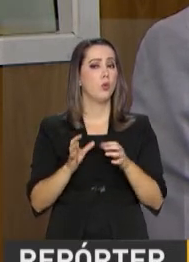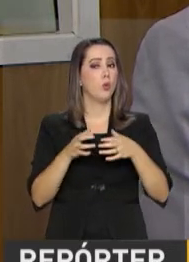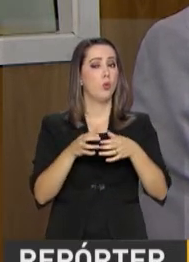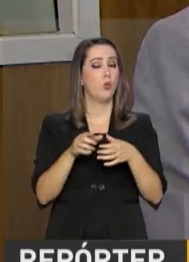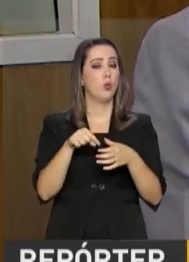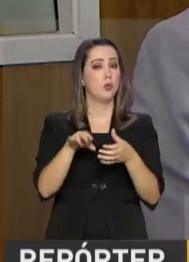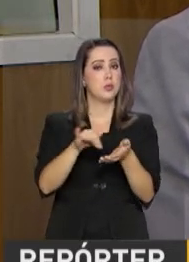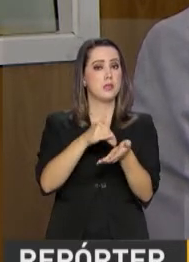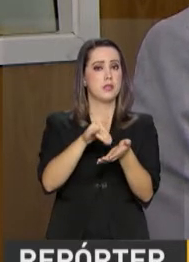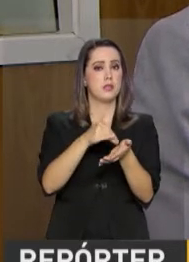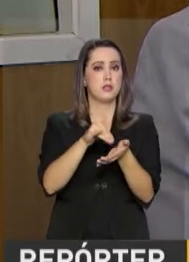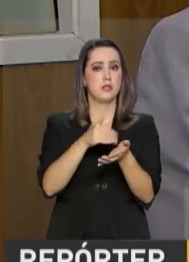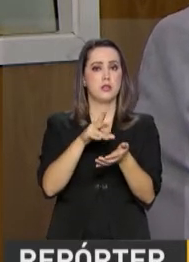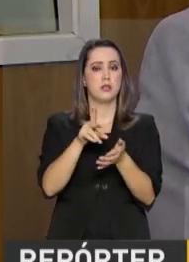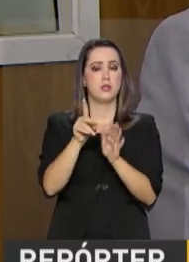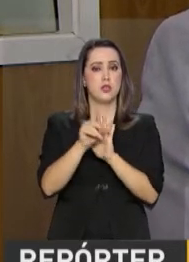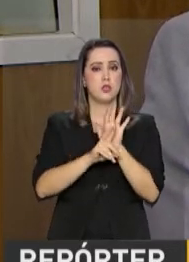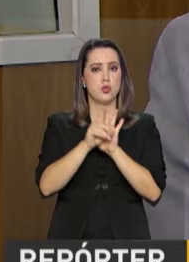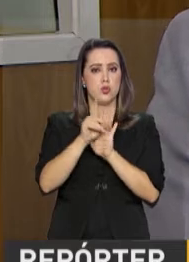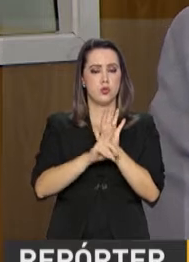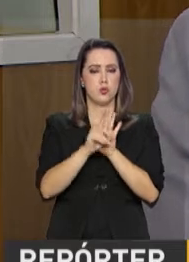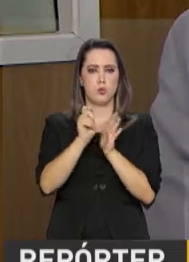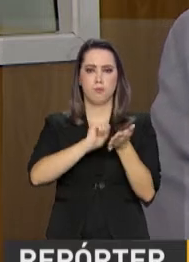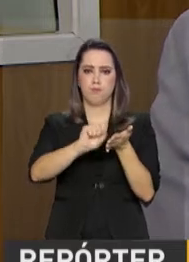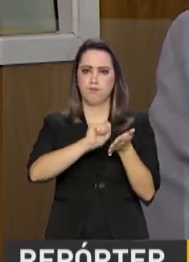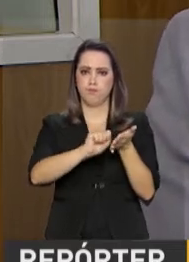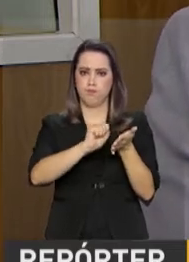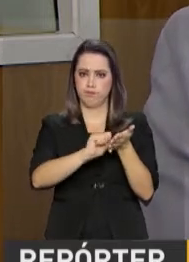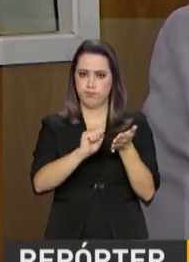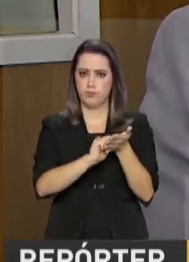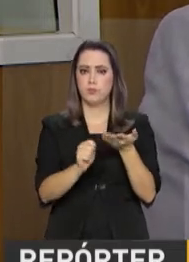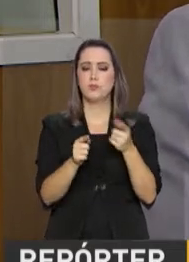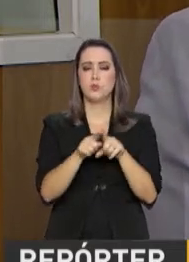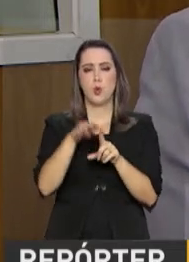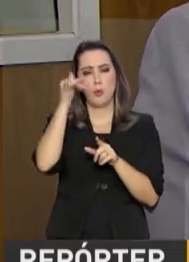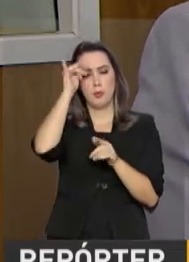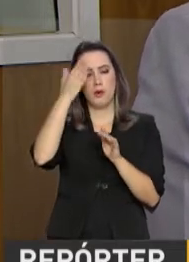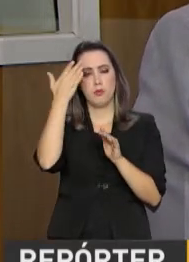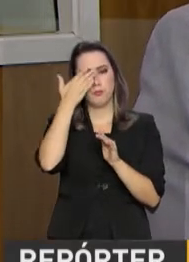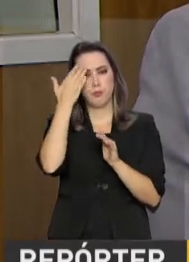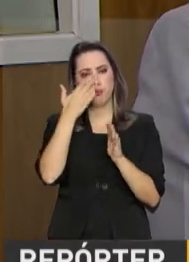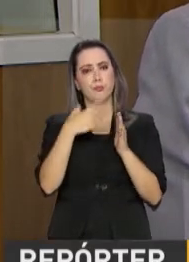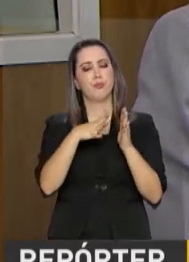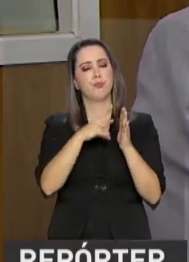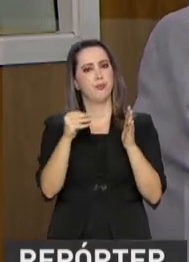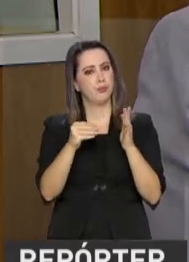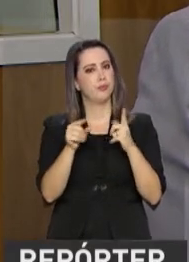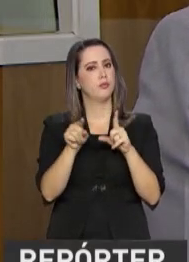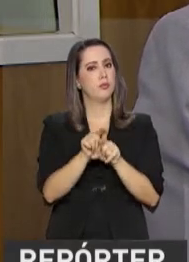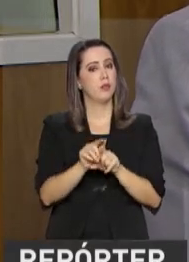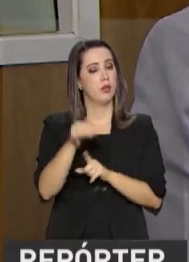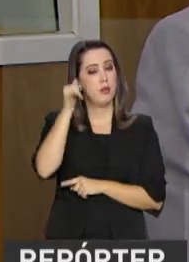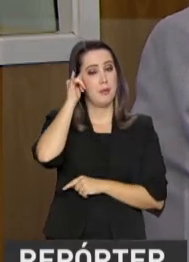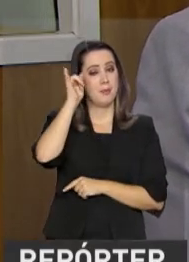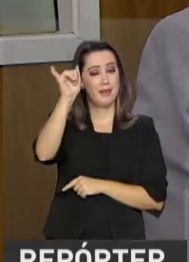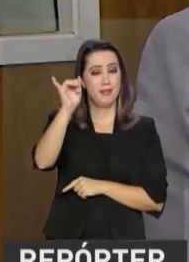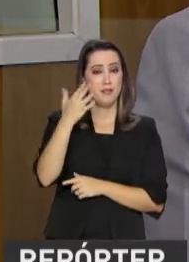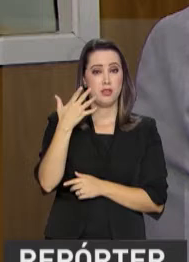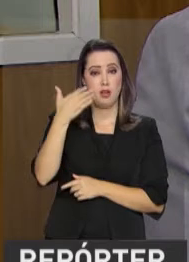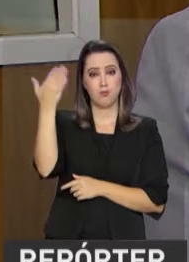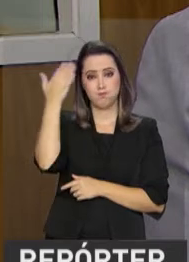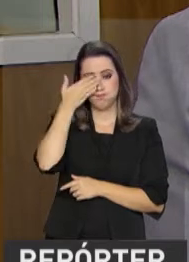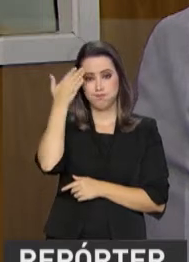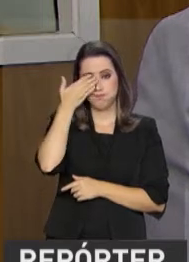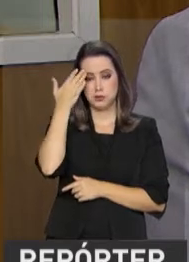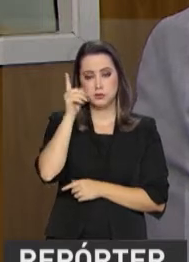a secretaria do direito autoral no ministério da cultura que terá também um departamento especializado no combate à pirataria